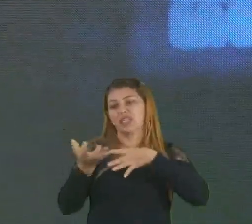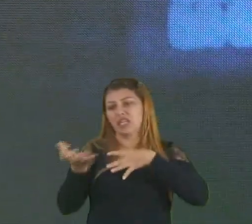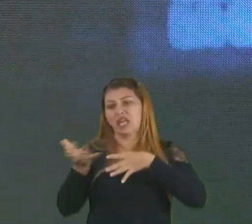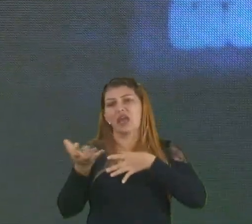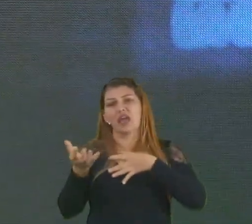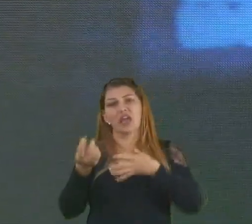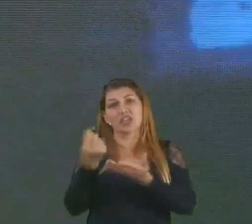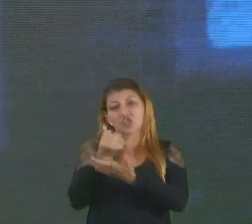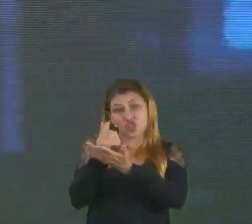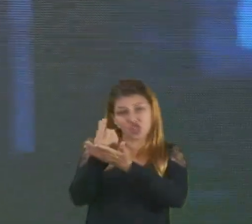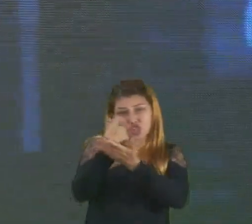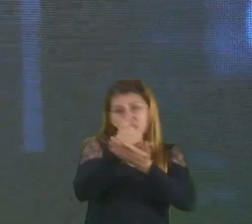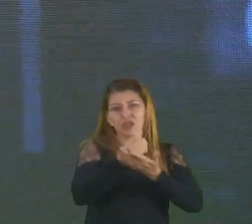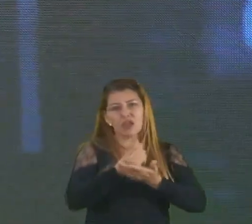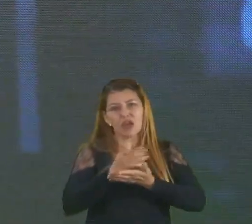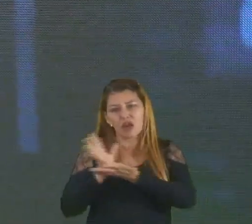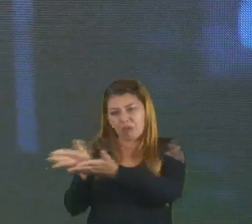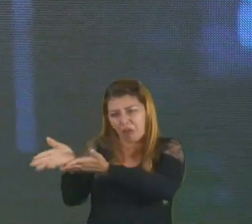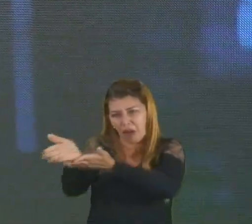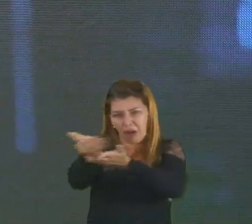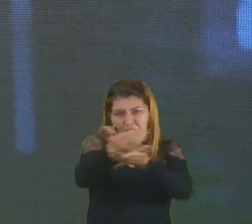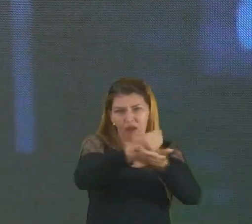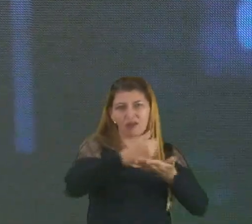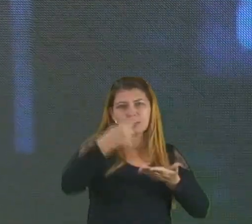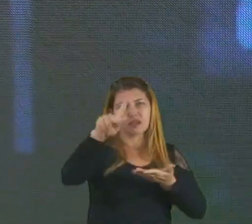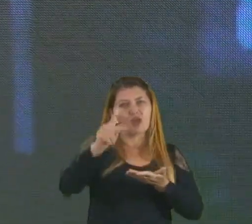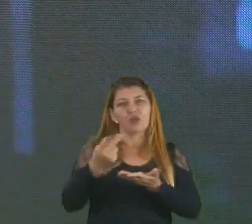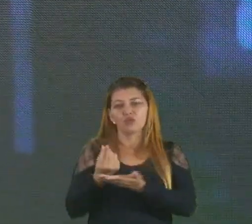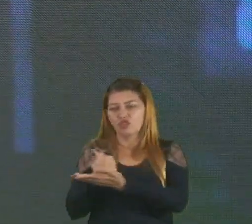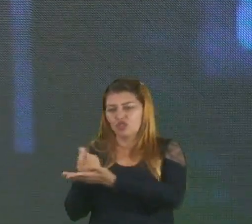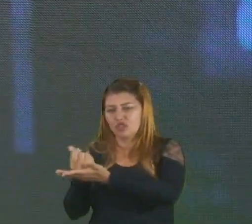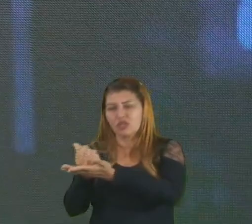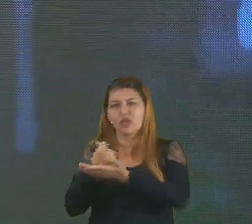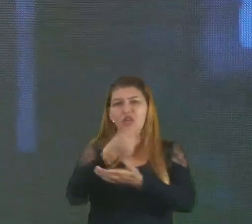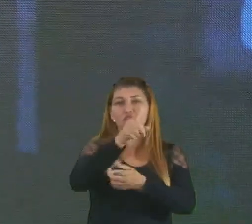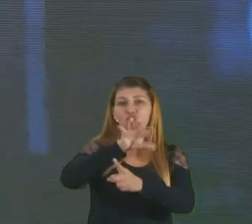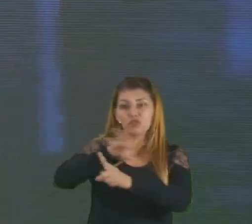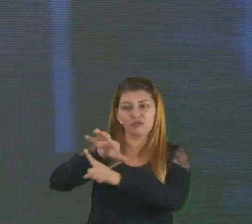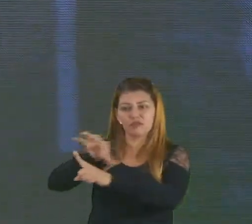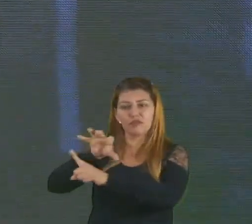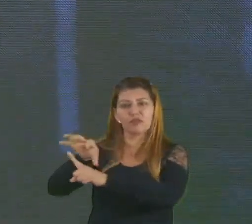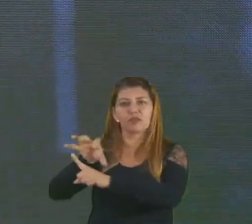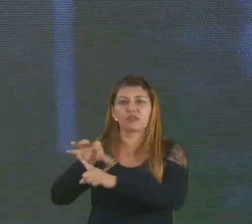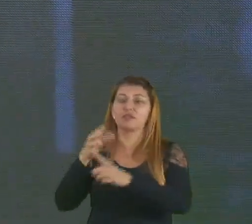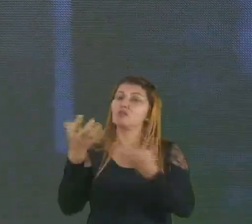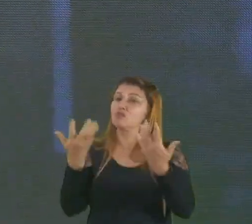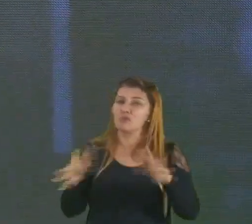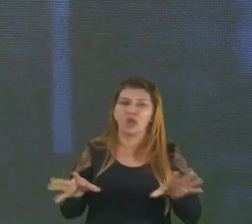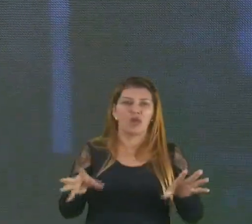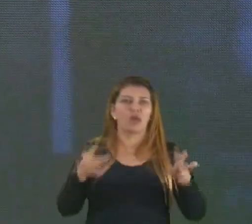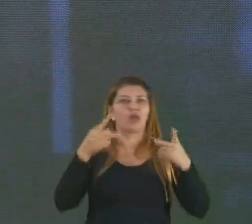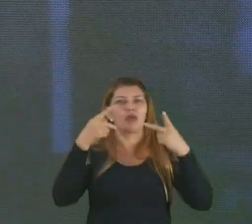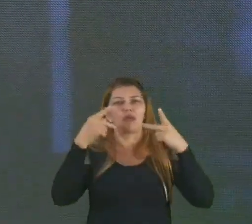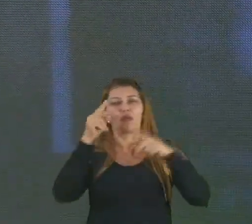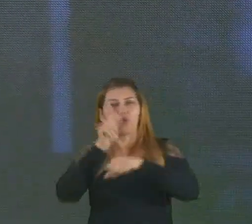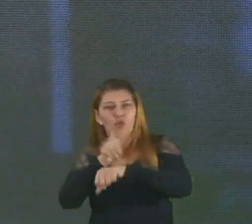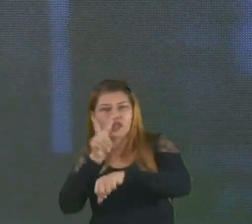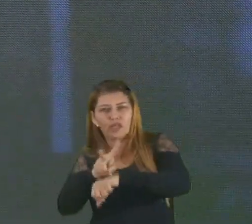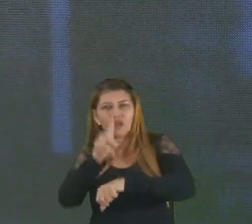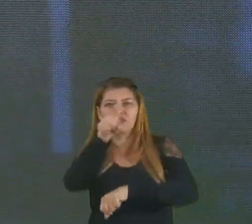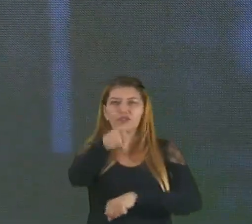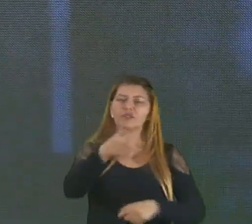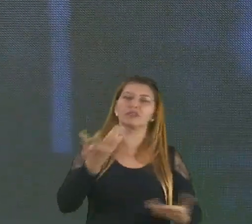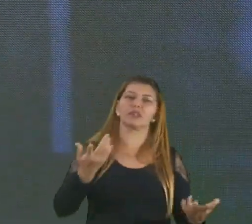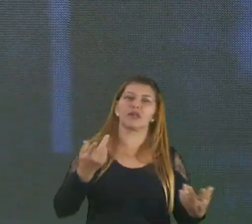que querem a sua influência, mas não estão querendo te pastorear, não estão querendo cuidar de